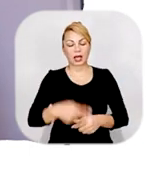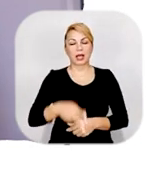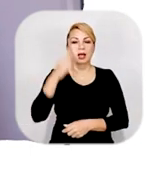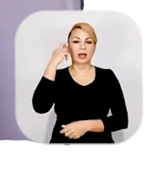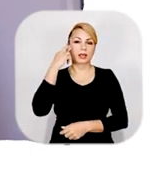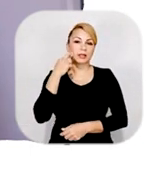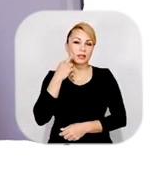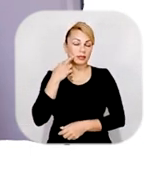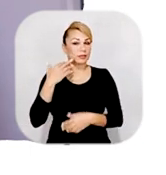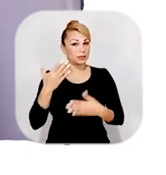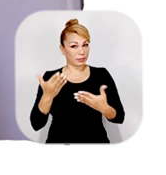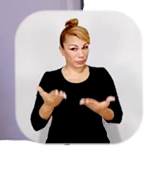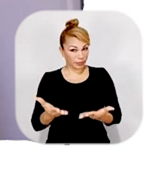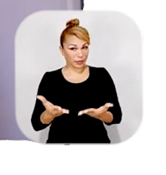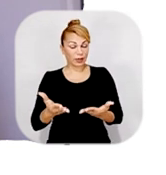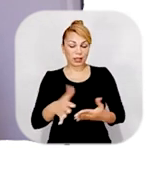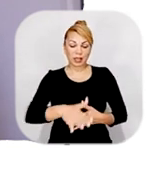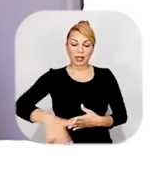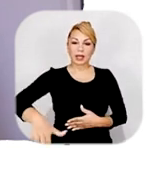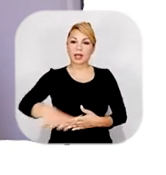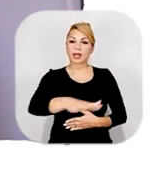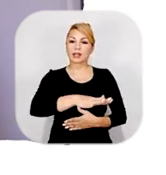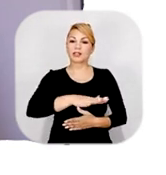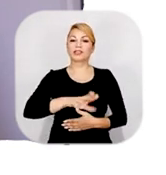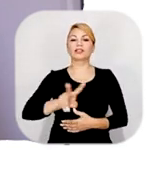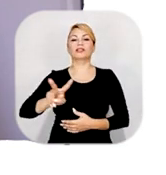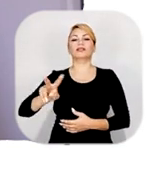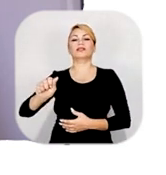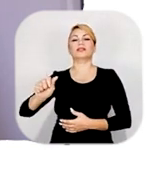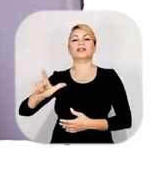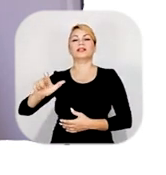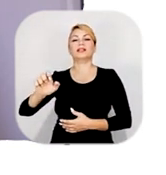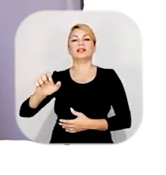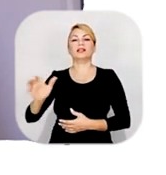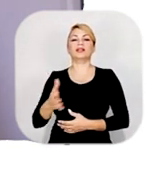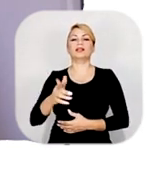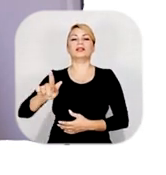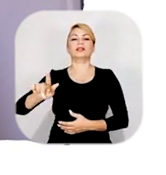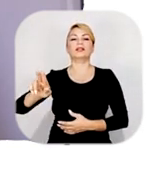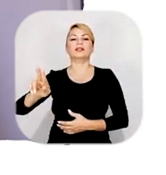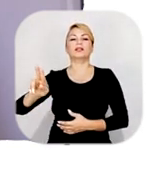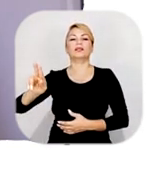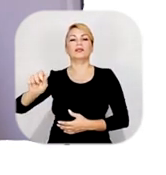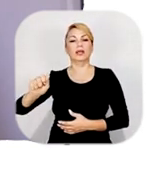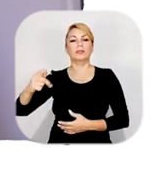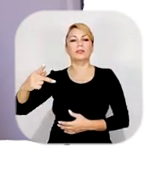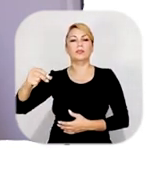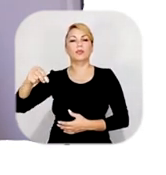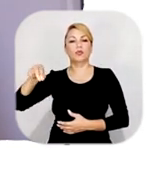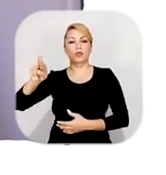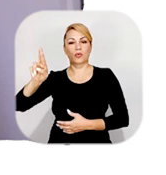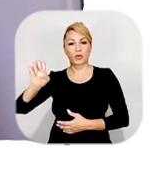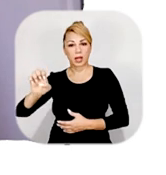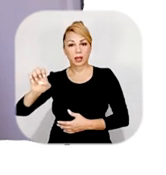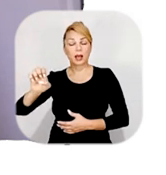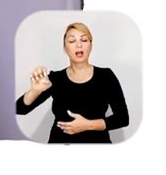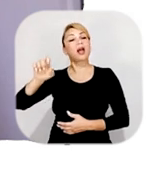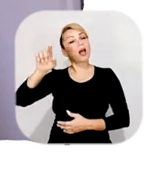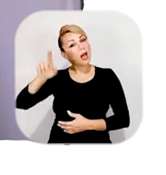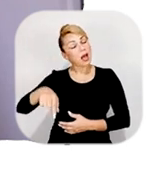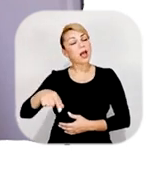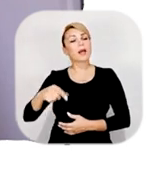a região do Vale de Guaporé é uma região pouco conhecida,